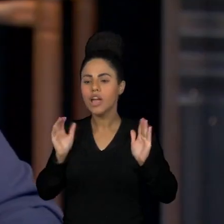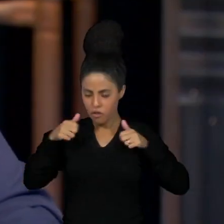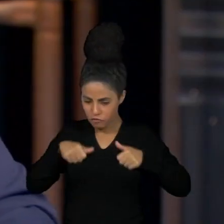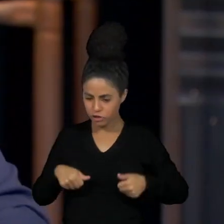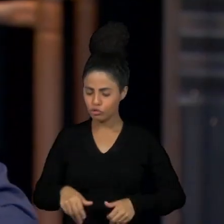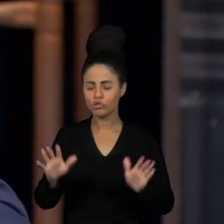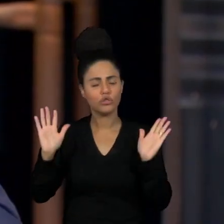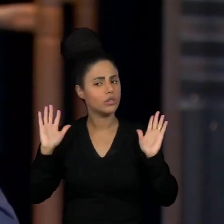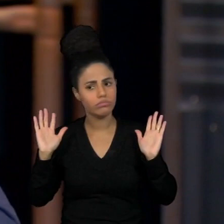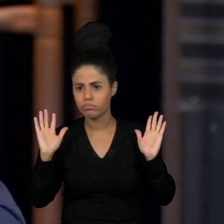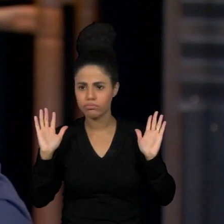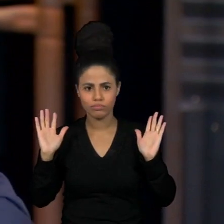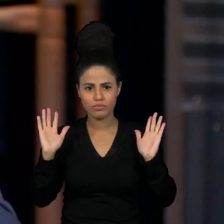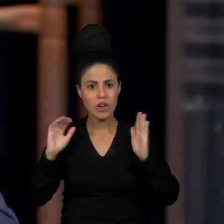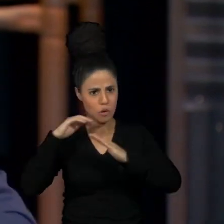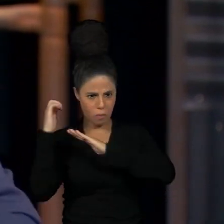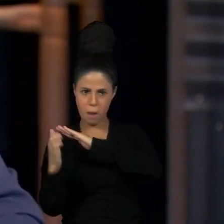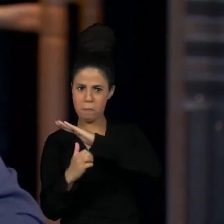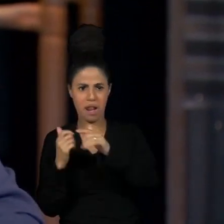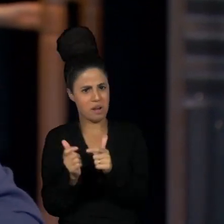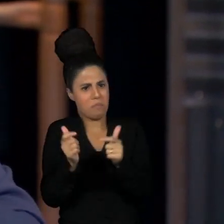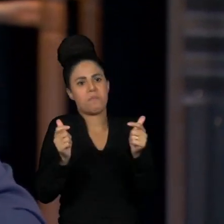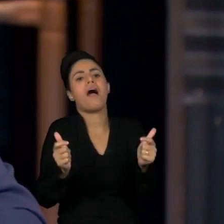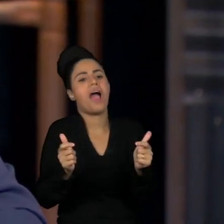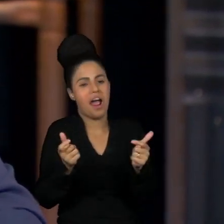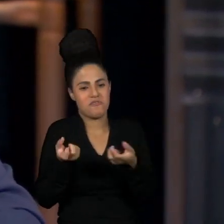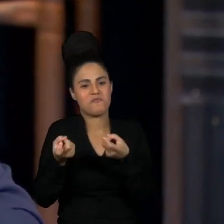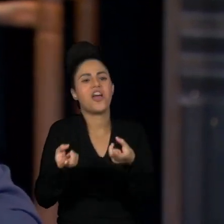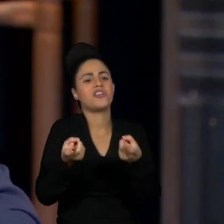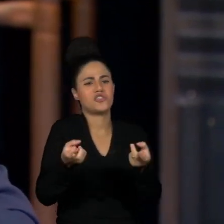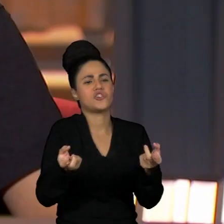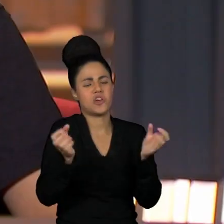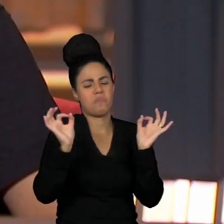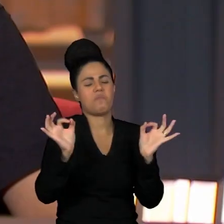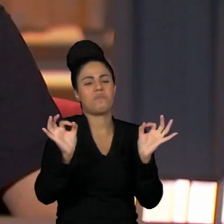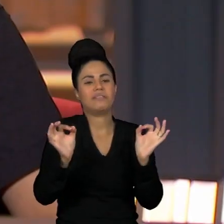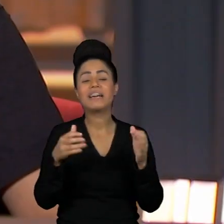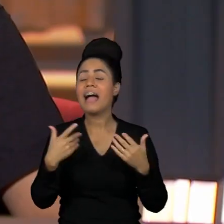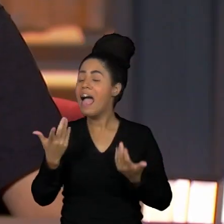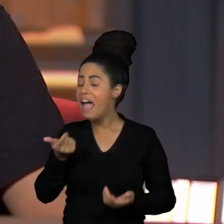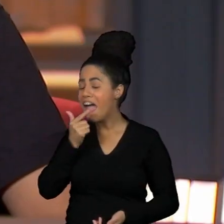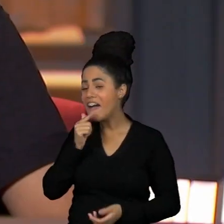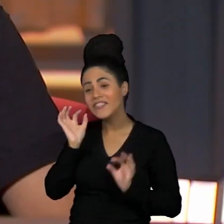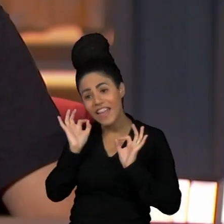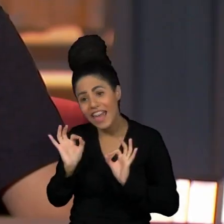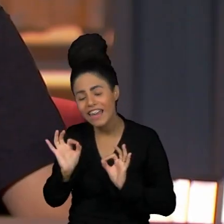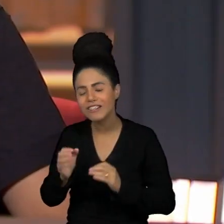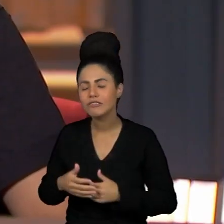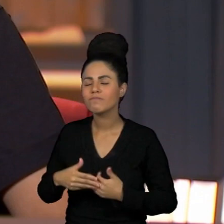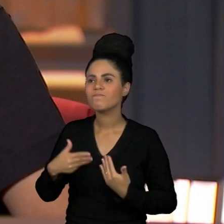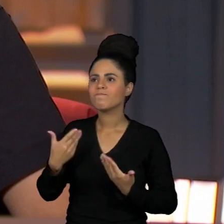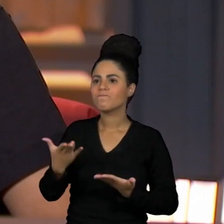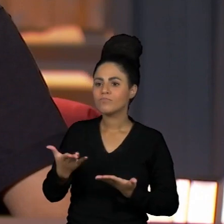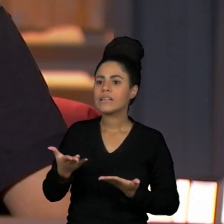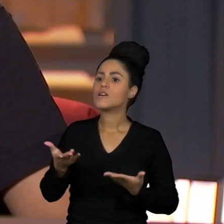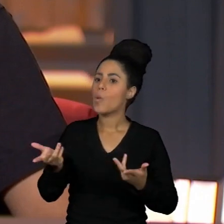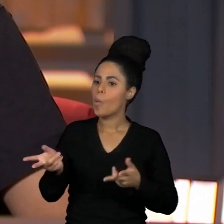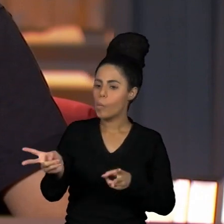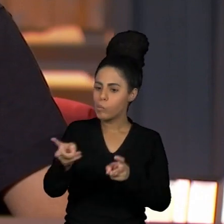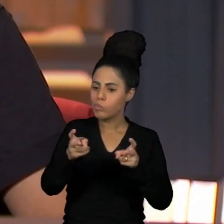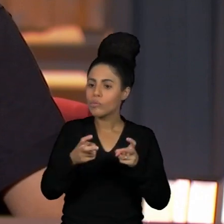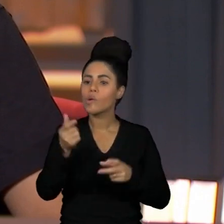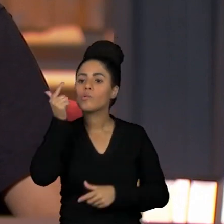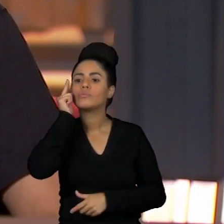empresa grande que comercializa roupas. Exato, e aí a gente conseguiu fazer muita renda extra.